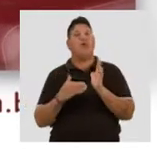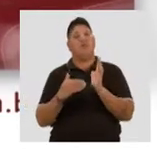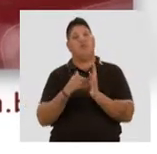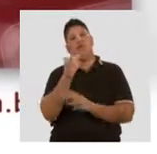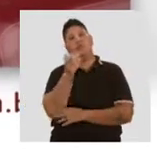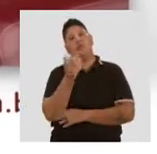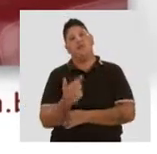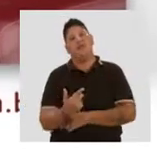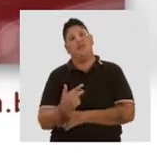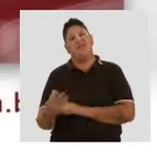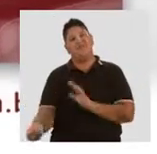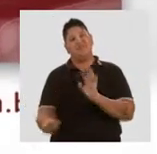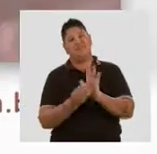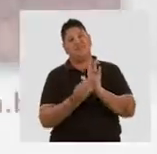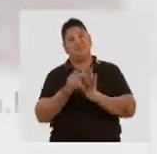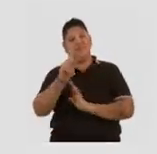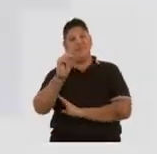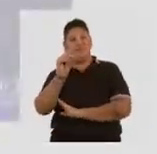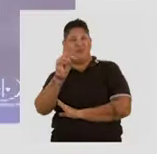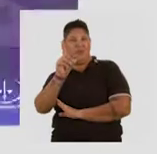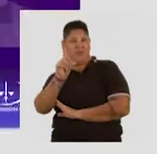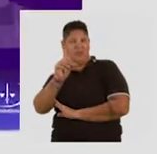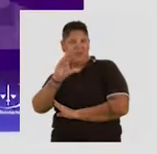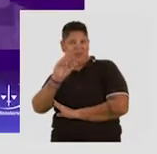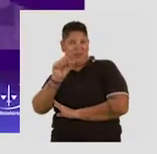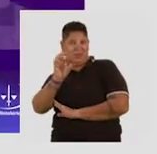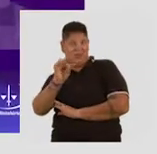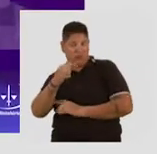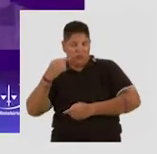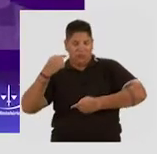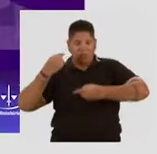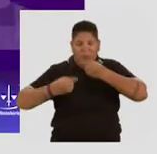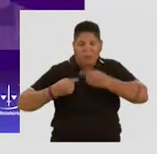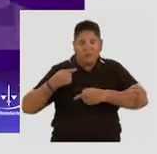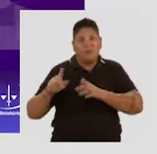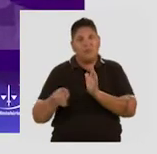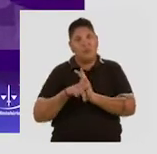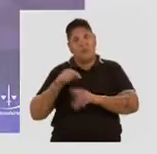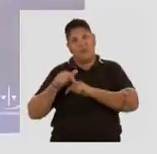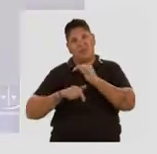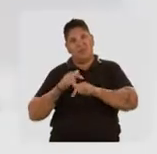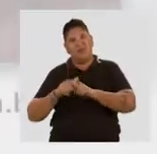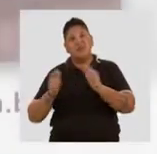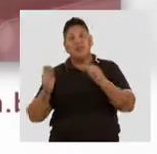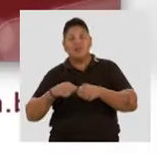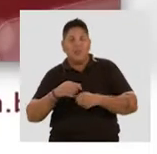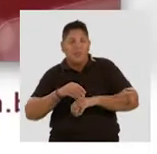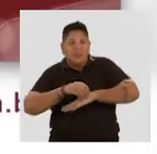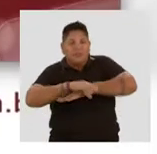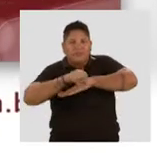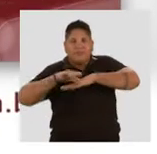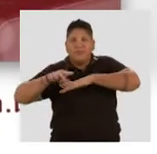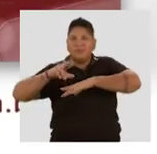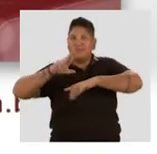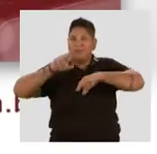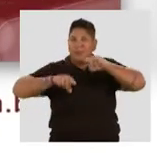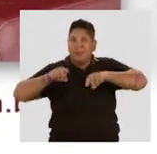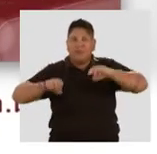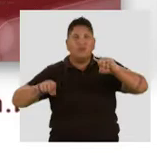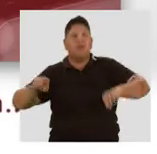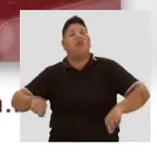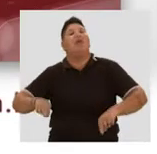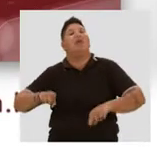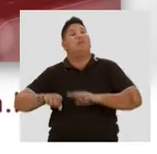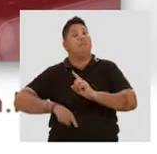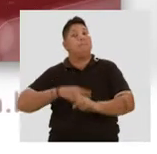última novidade foi o lançamento do podcast Prosa de Trabalho, uma forma moderna de transmitir um conteúdo variado de notícias em